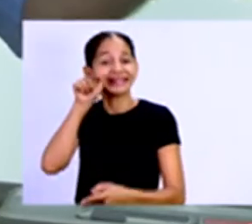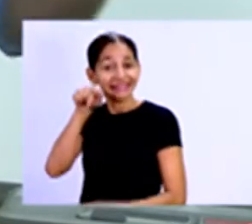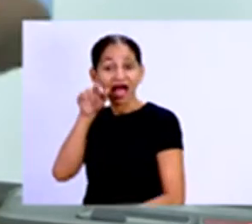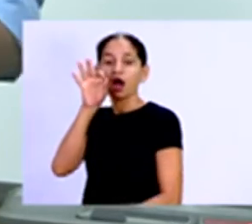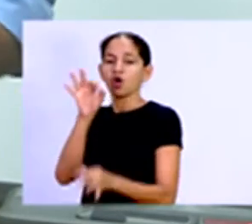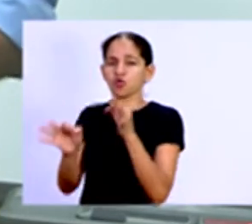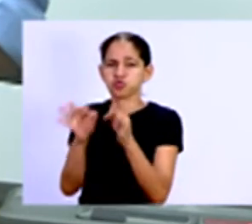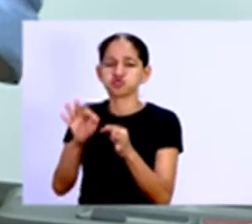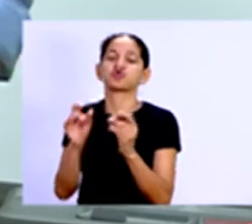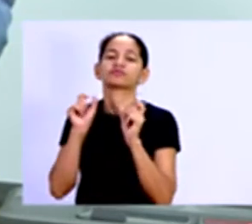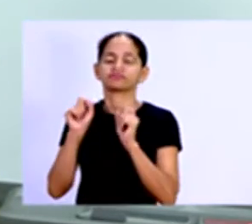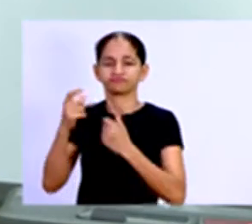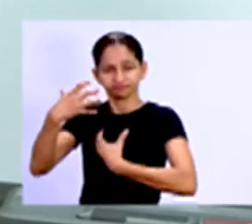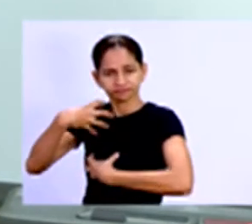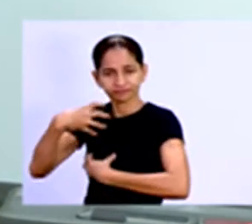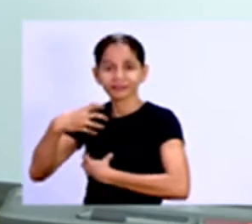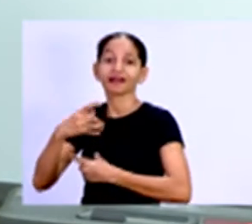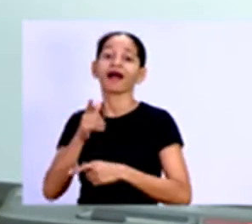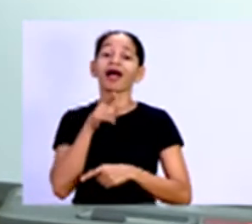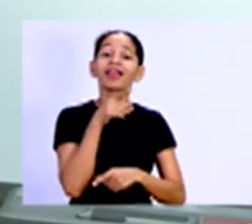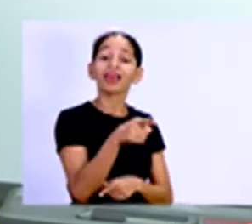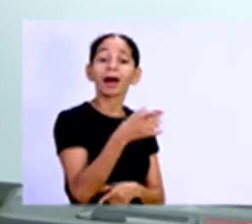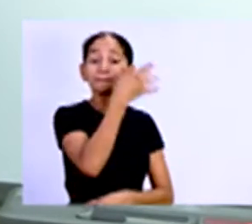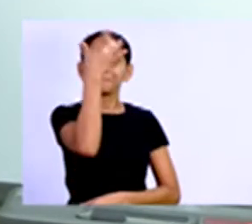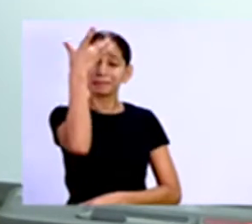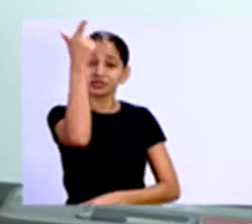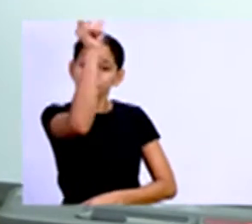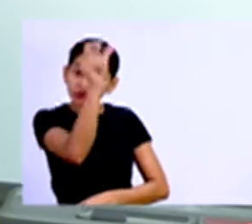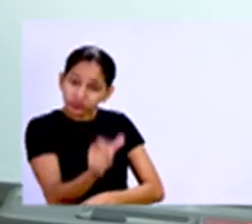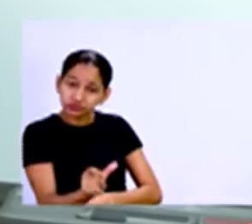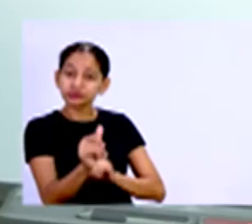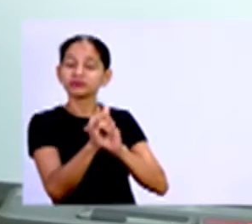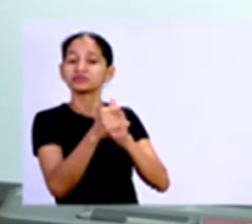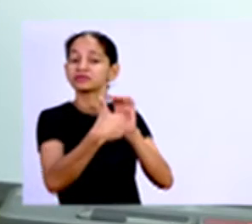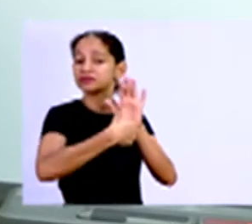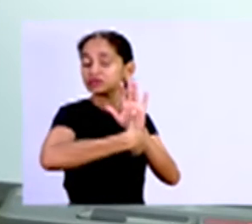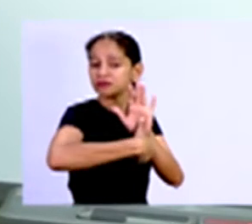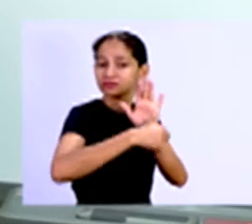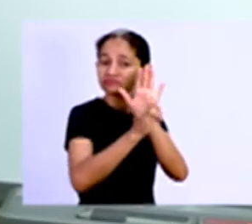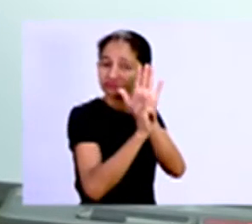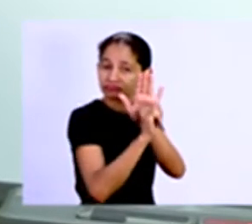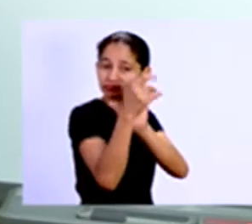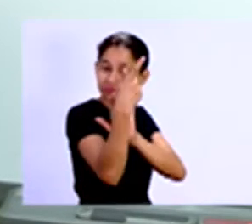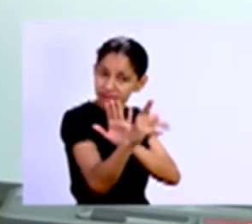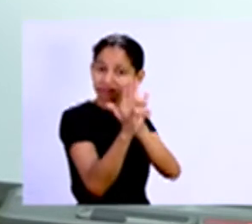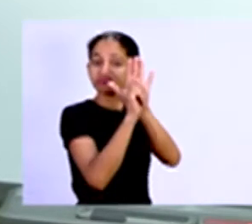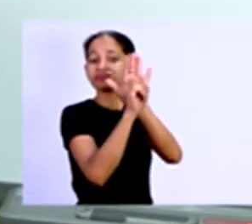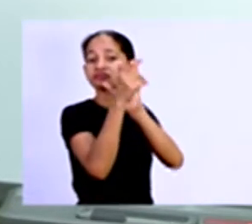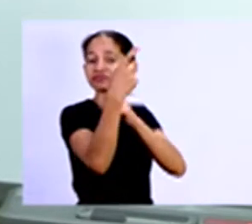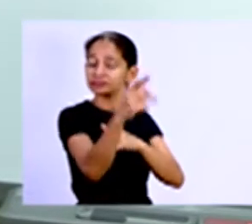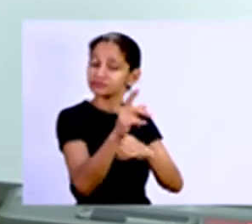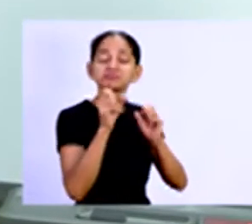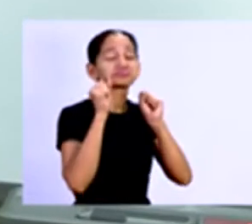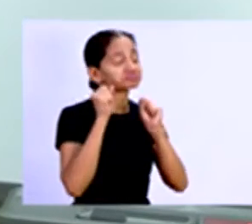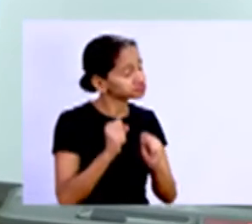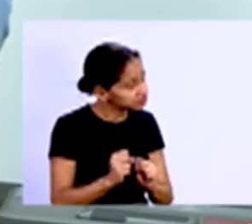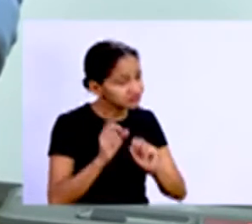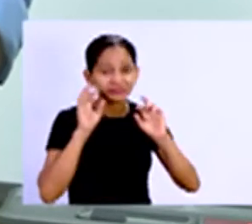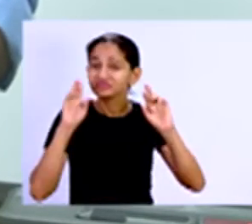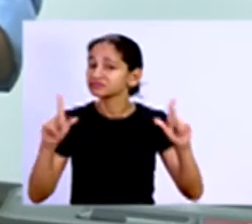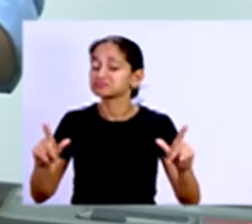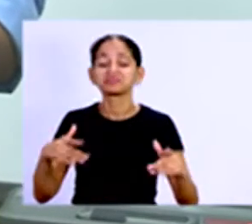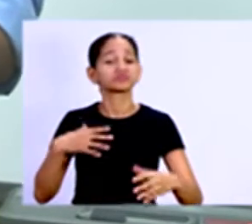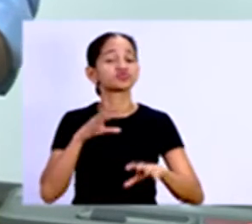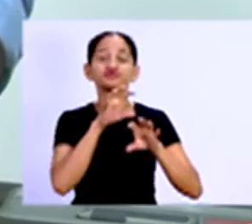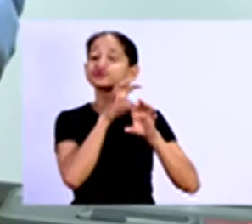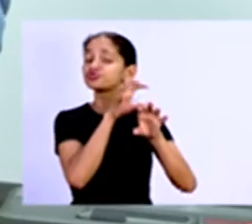aquelas características que eu penso. Mas quando ele está como pessoa, quando indivíduo, ele pode ter todas essas vontades de sair empinando a sua moto com uma calcinha